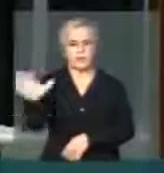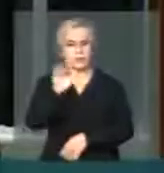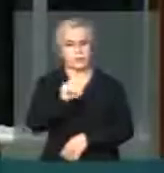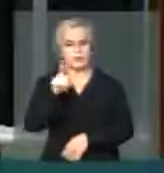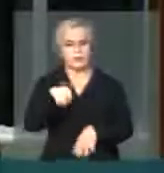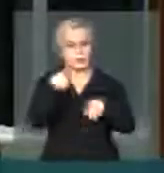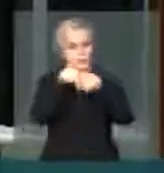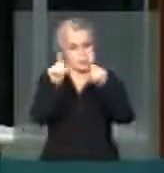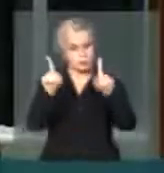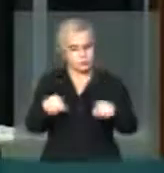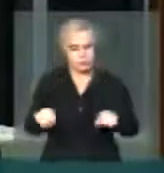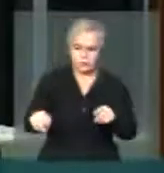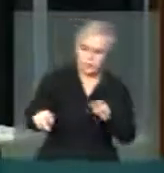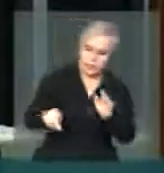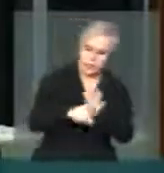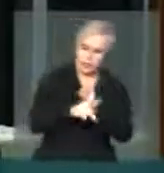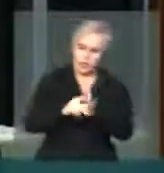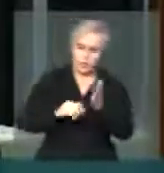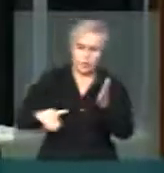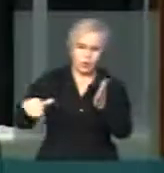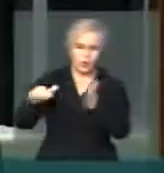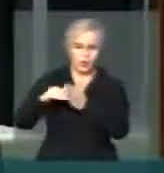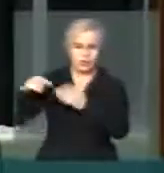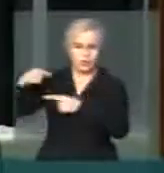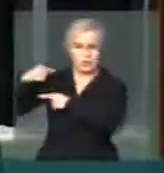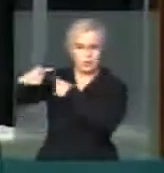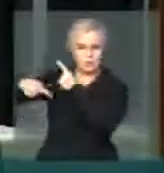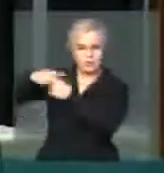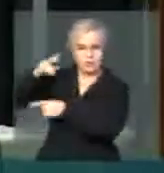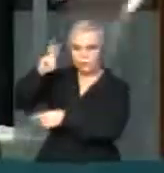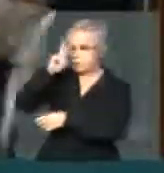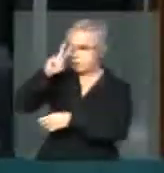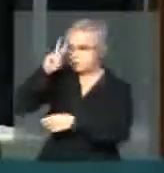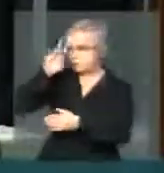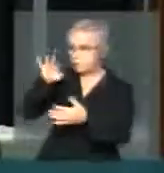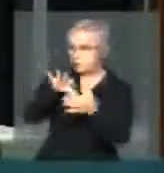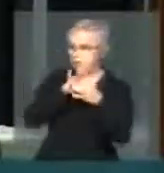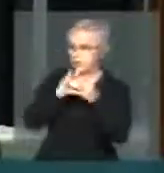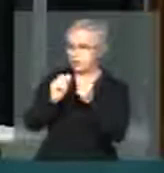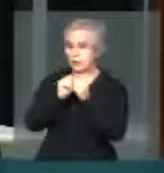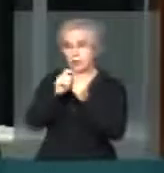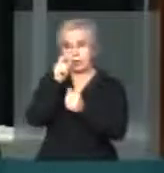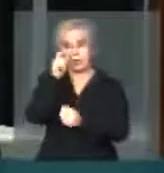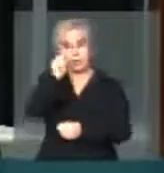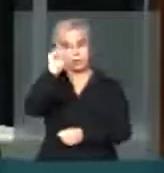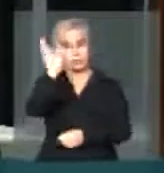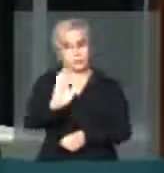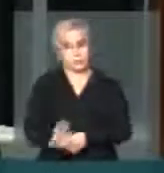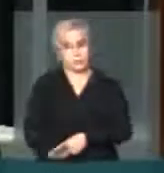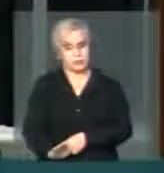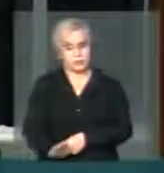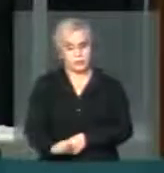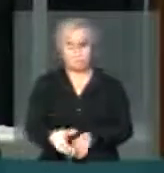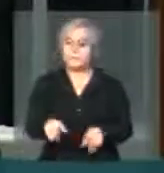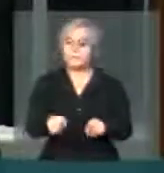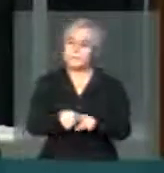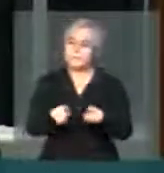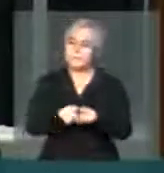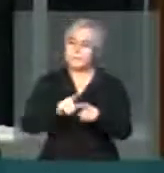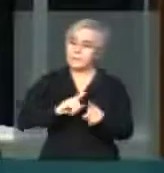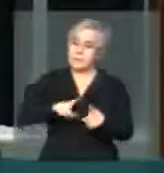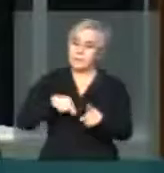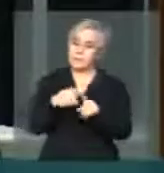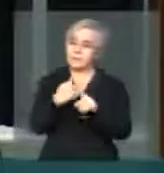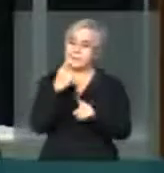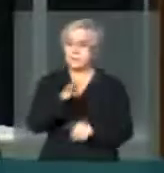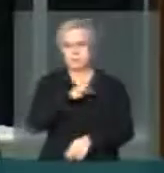funcionários formados por toda uma história ligado aos interesses nacionais. Segundo, e esse é o mais dos absurdos